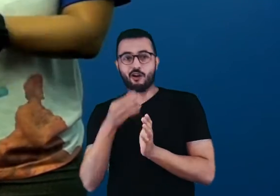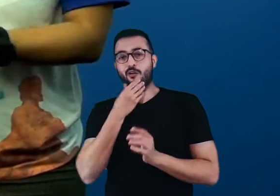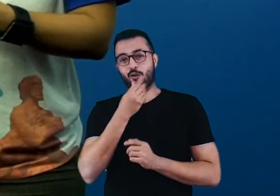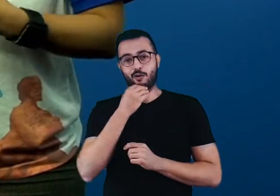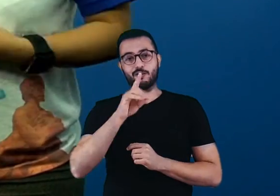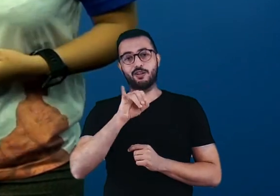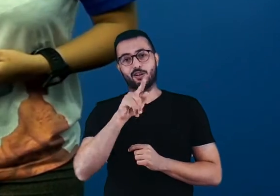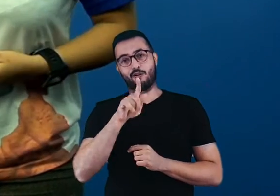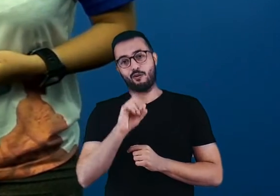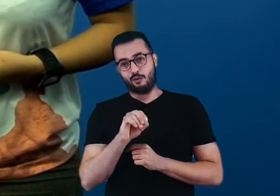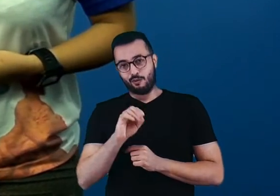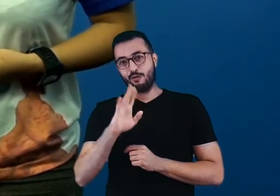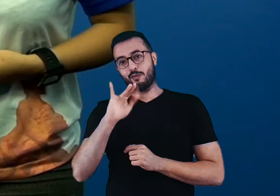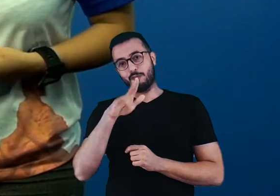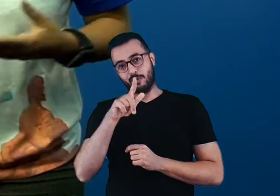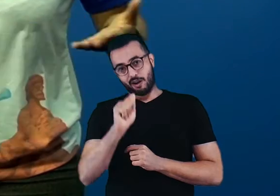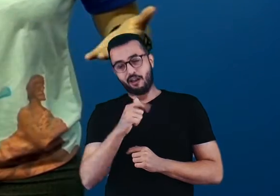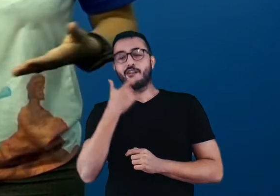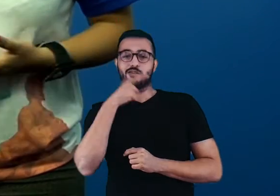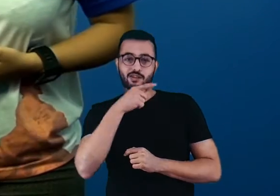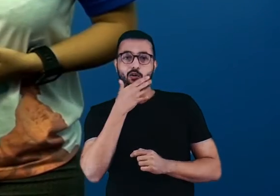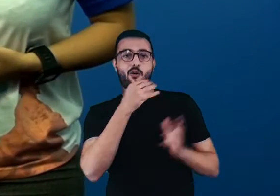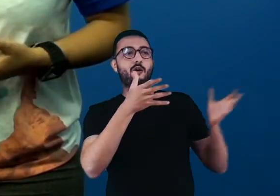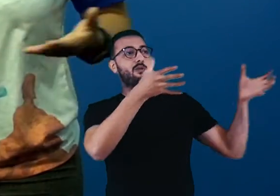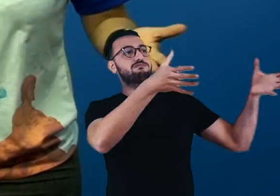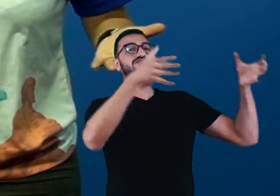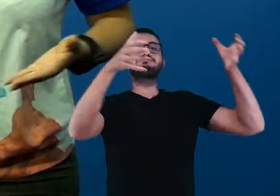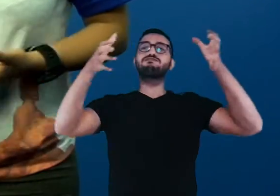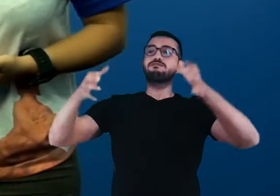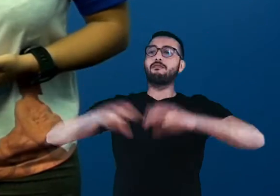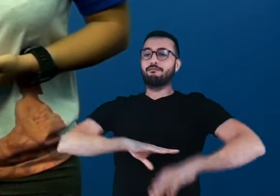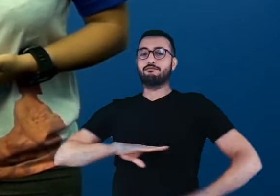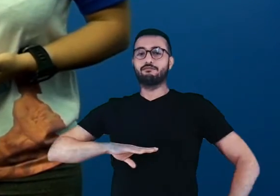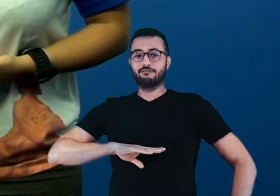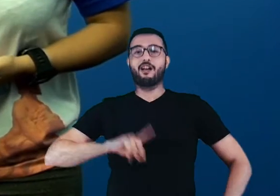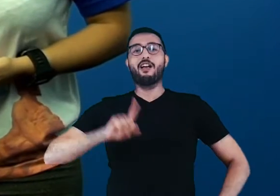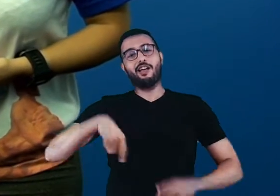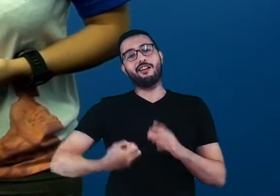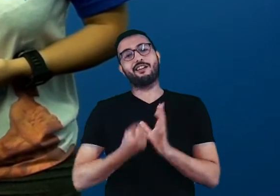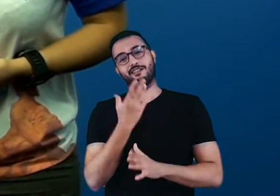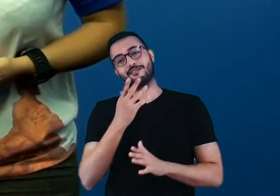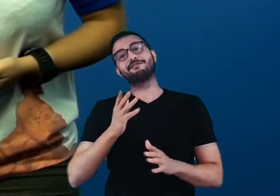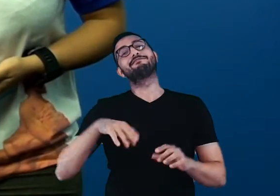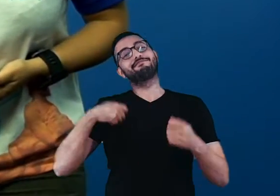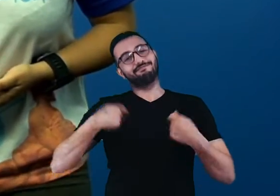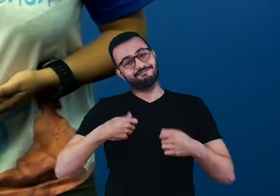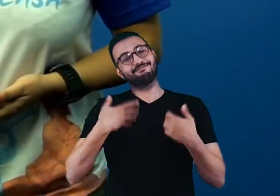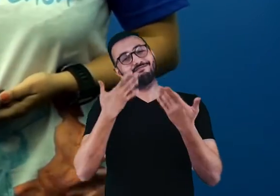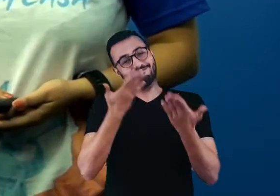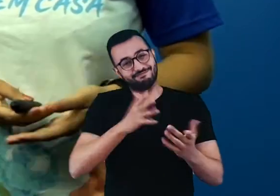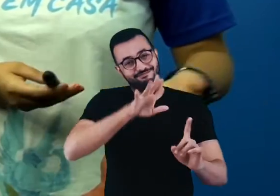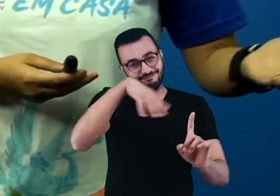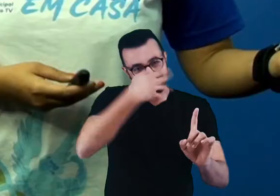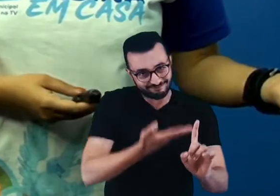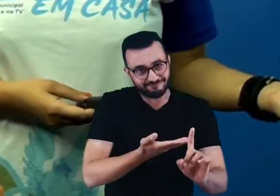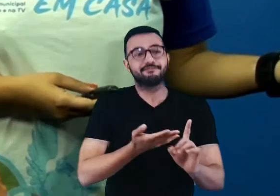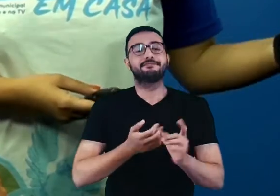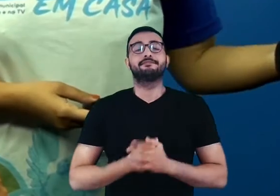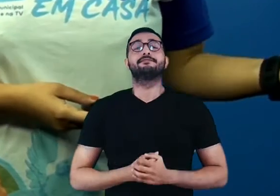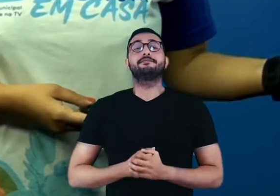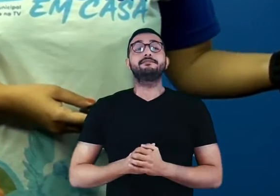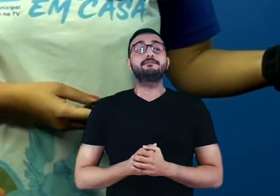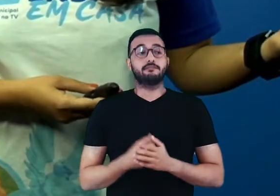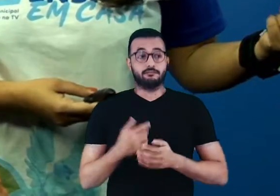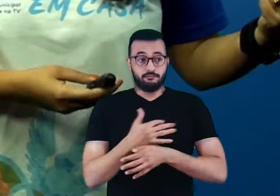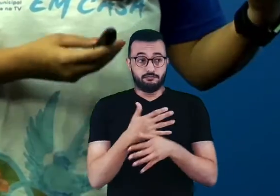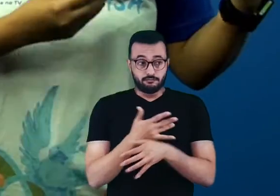de Braga, aí foi posto lá o busto em sua homenagem. É o nosso fundador, mais do que merecido, não é verdade? Então, a nossa cidade,